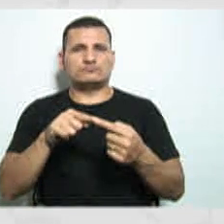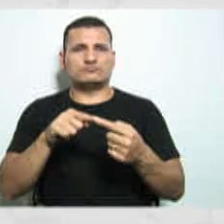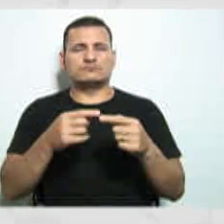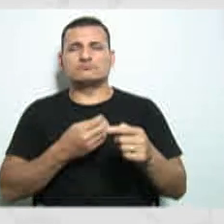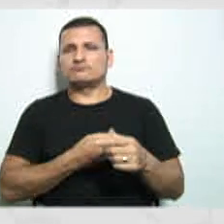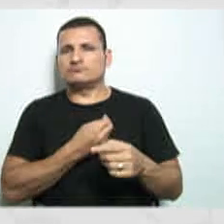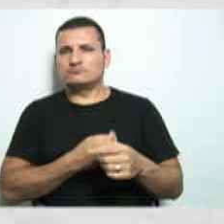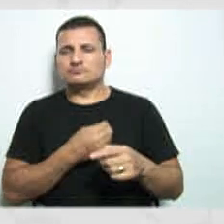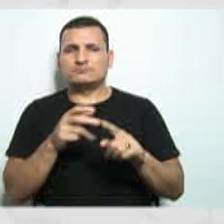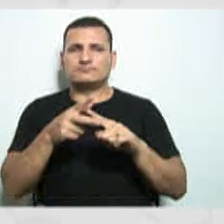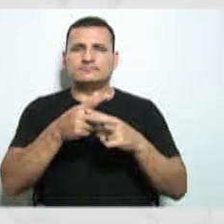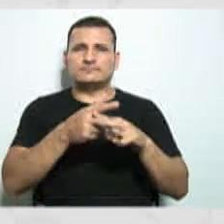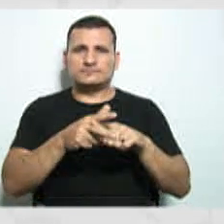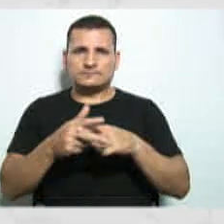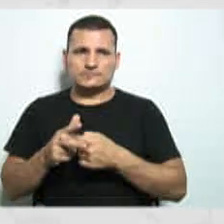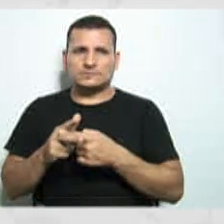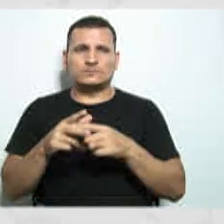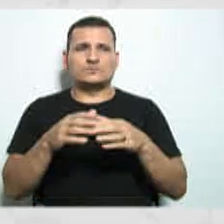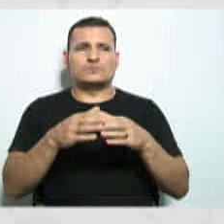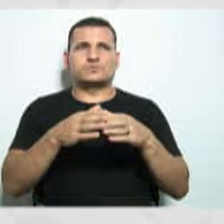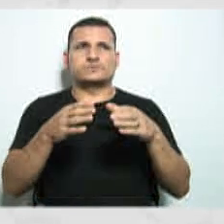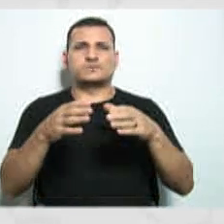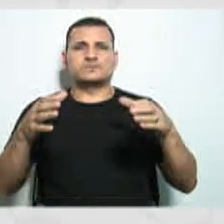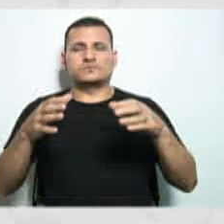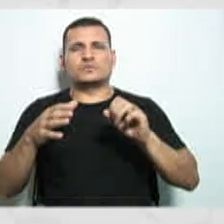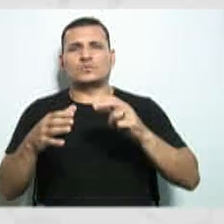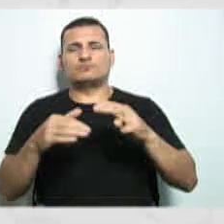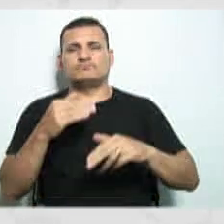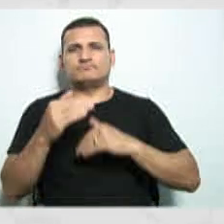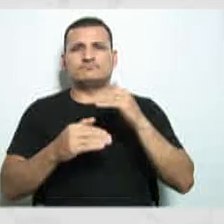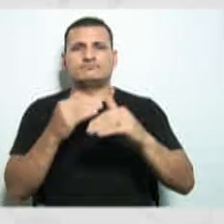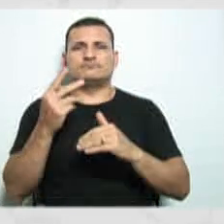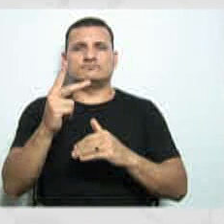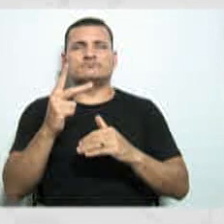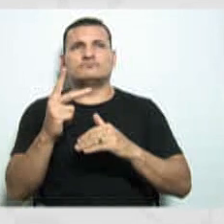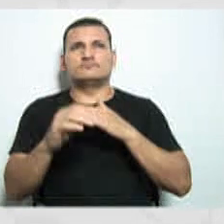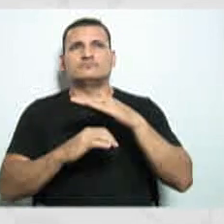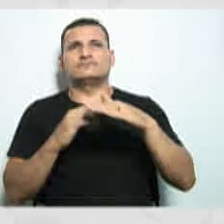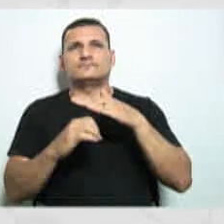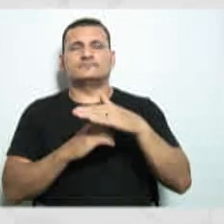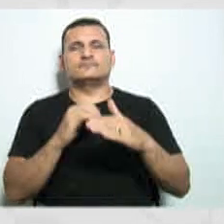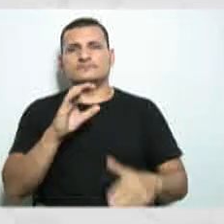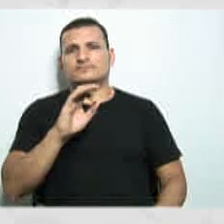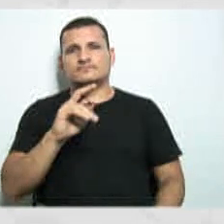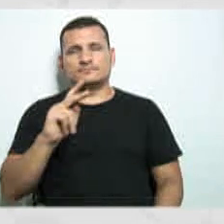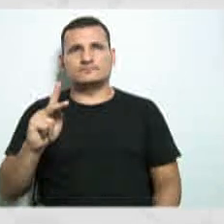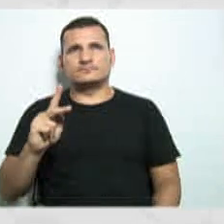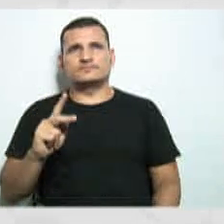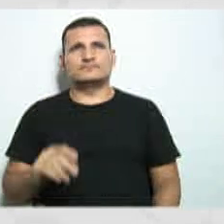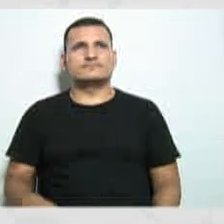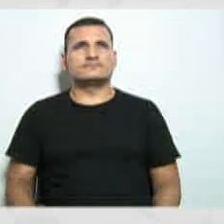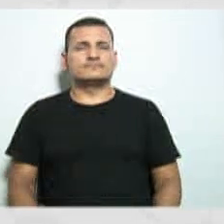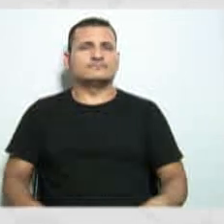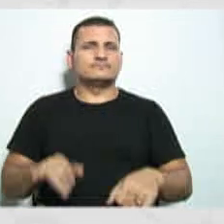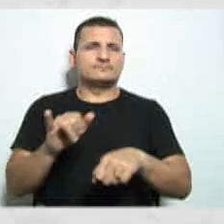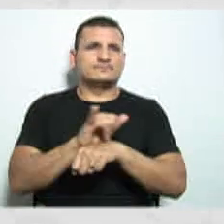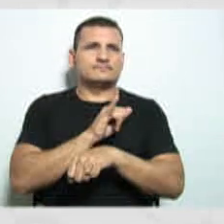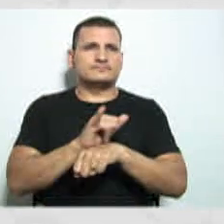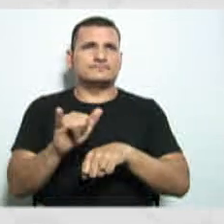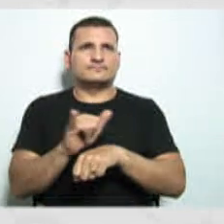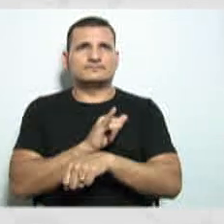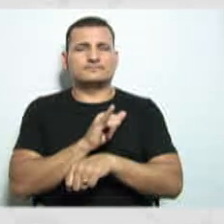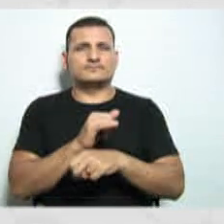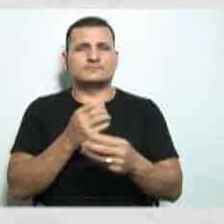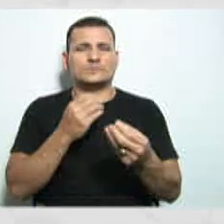da manutenção, do crescimento ou do desenvolvimento da tua organização, tá bom? As estratégias determinam